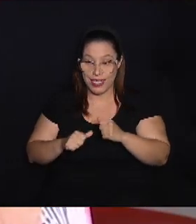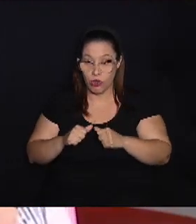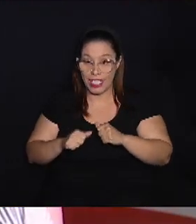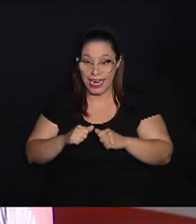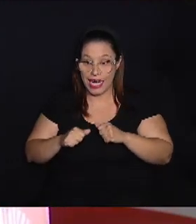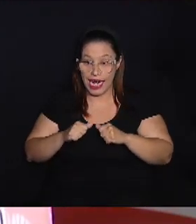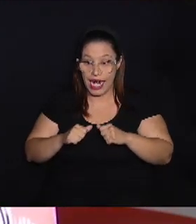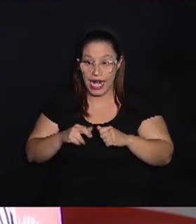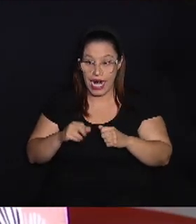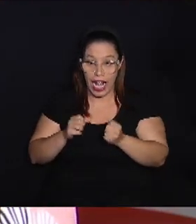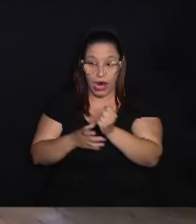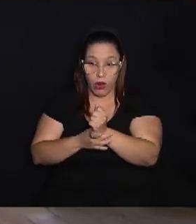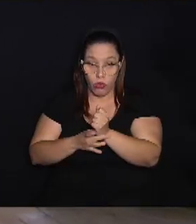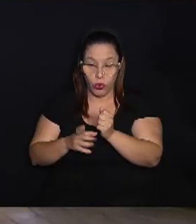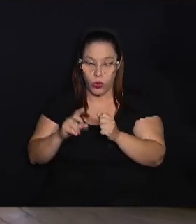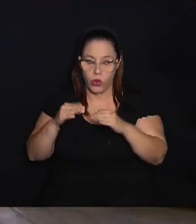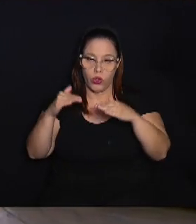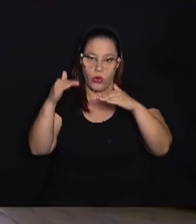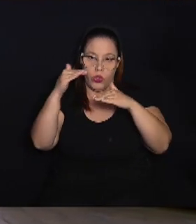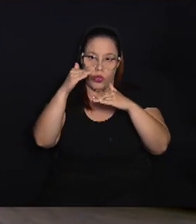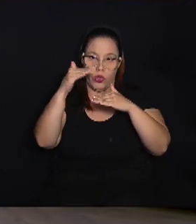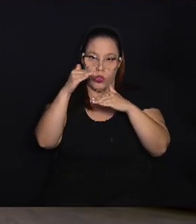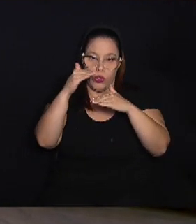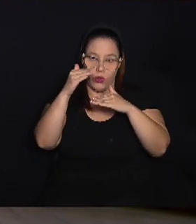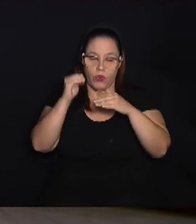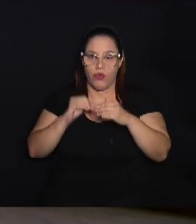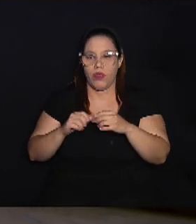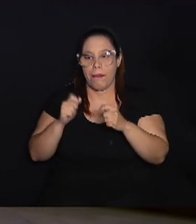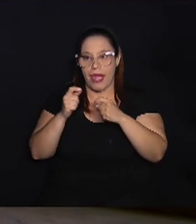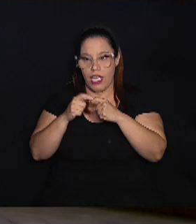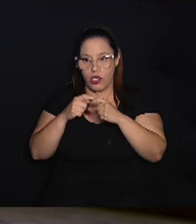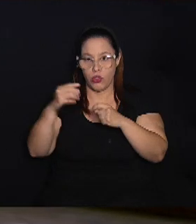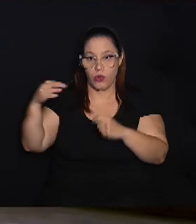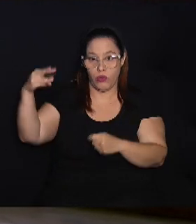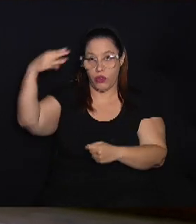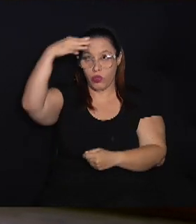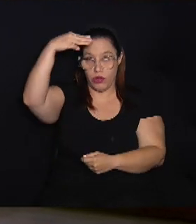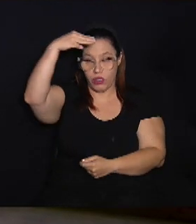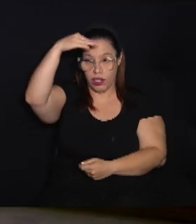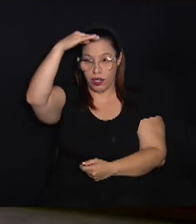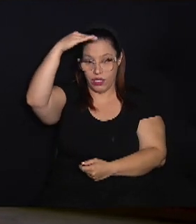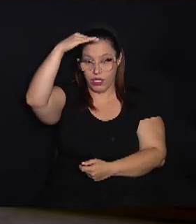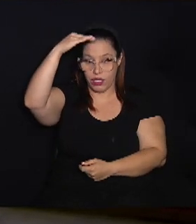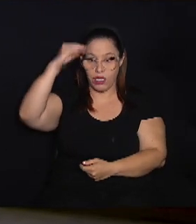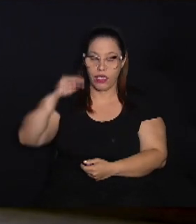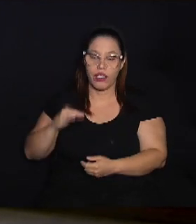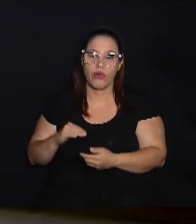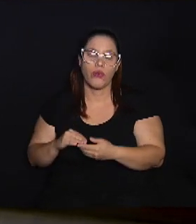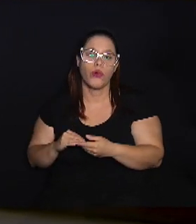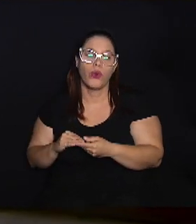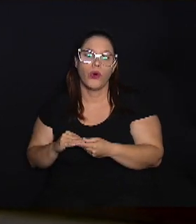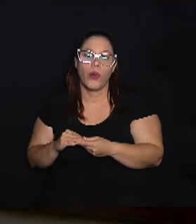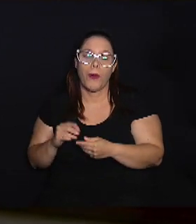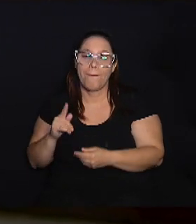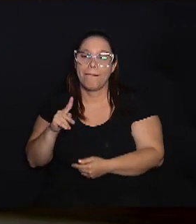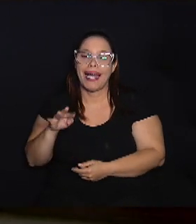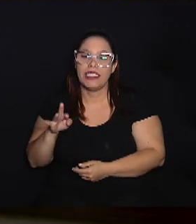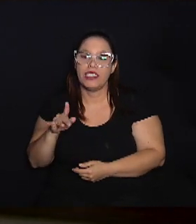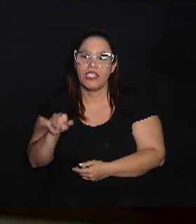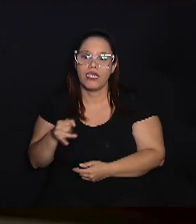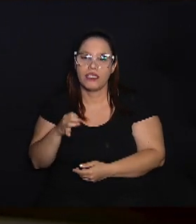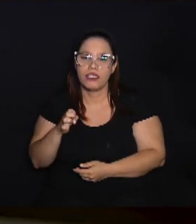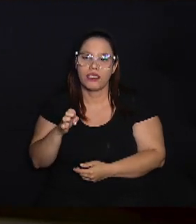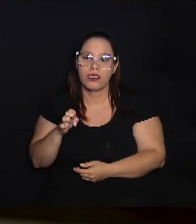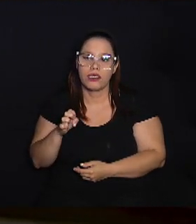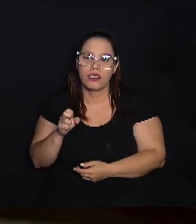médico e no segundo andar os pajés. E eles tomam conta da escola, né? E nós temos no